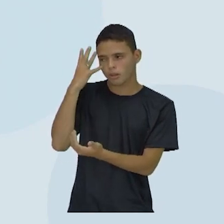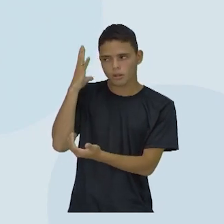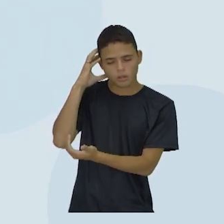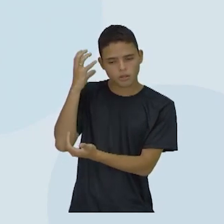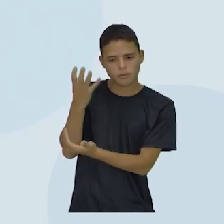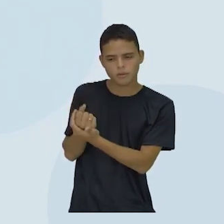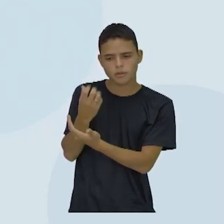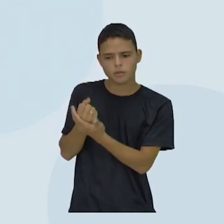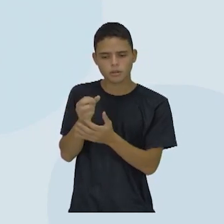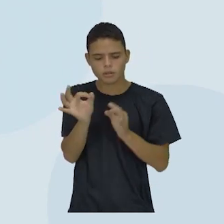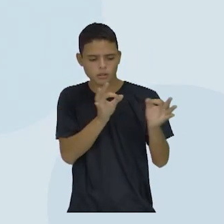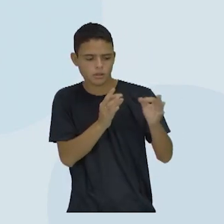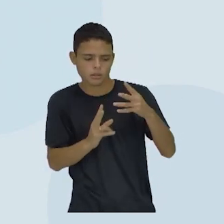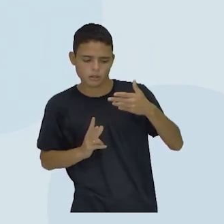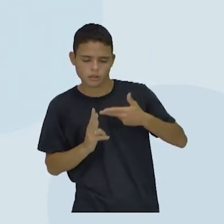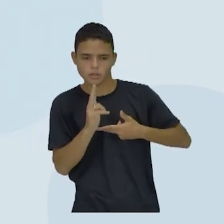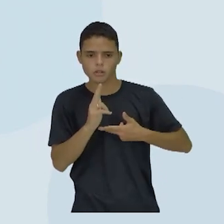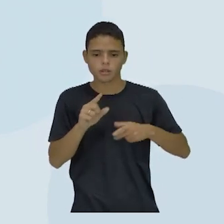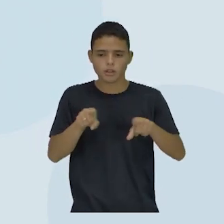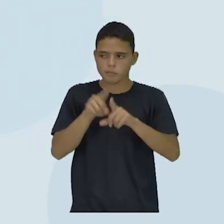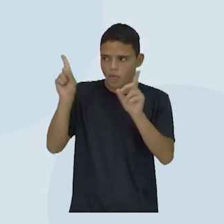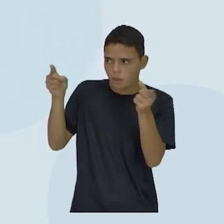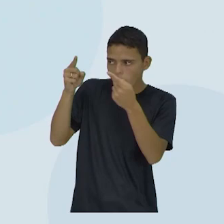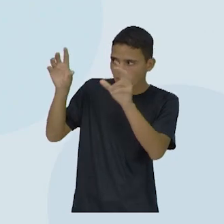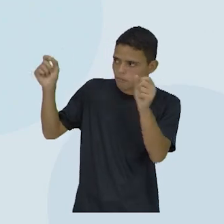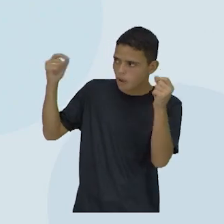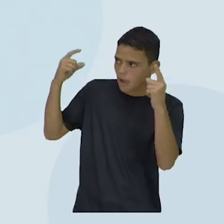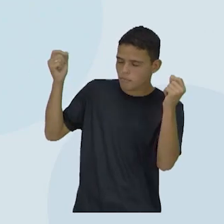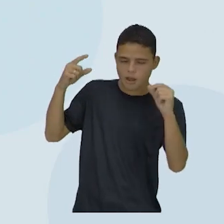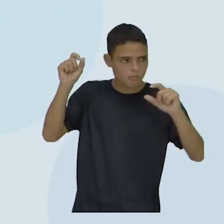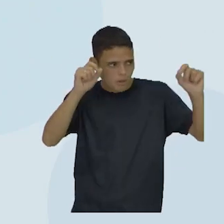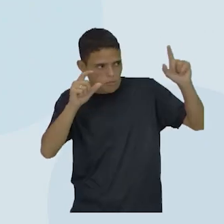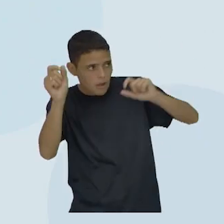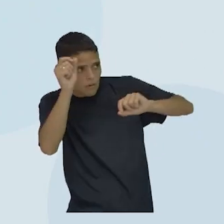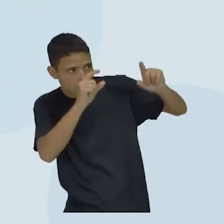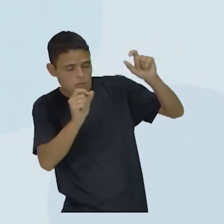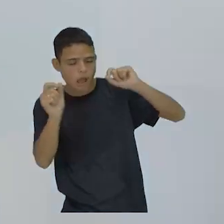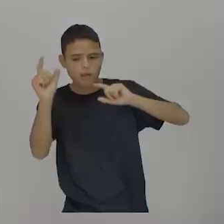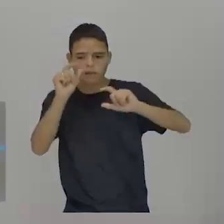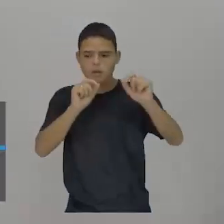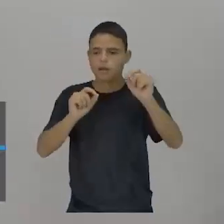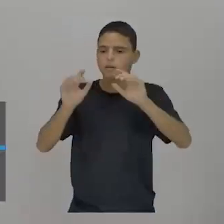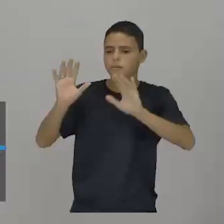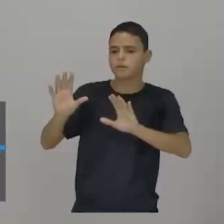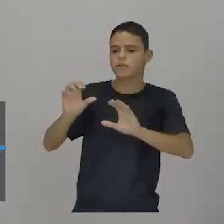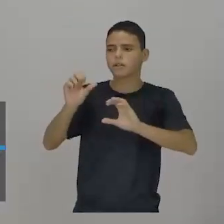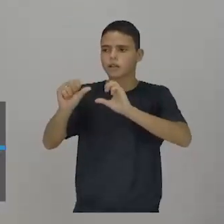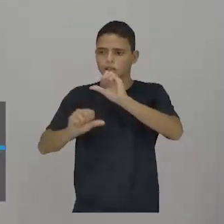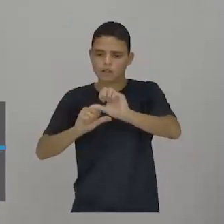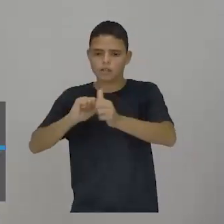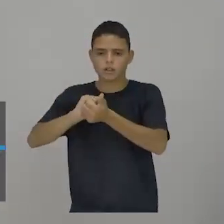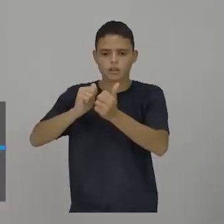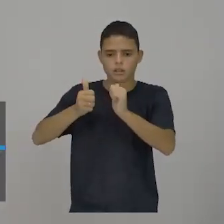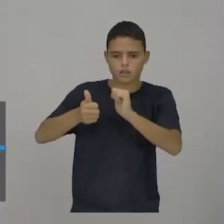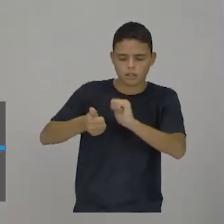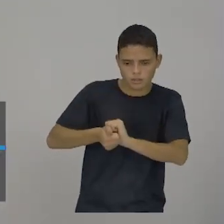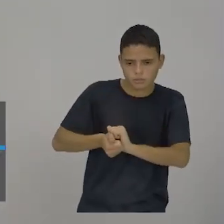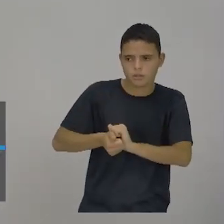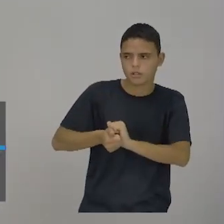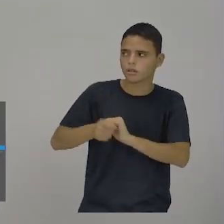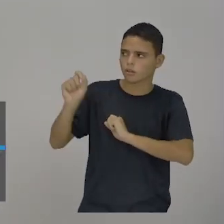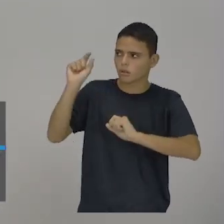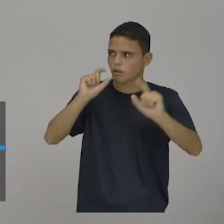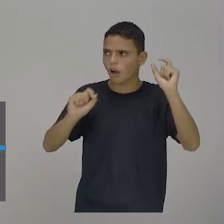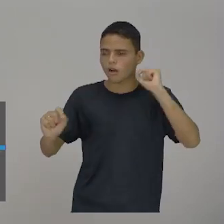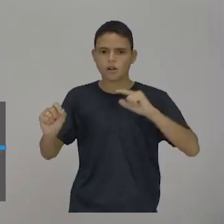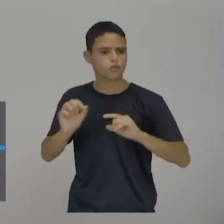na edição, na parte dos efeitos sonoros, porque assim, como eu falei, mesmo com a mudança que teve do efeito sonoro aí do trabalho da Maria Eduarda, ainda